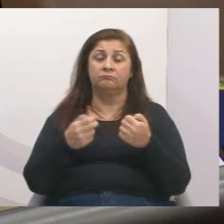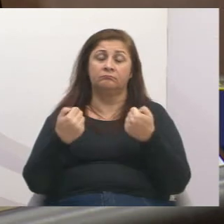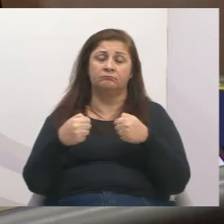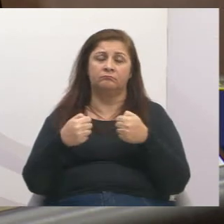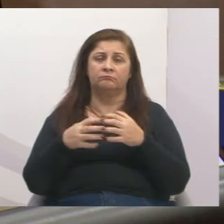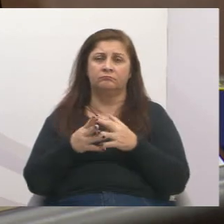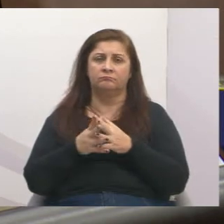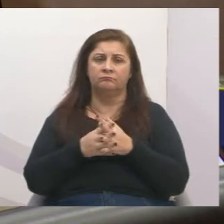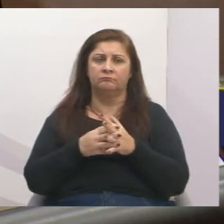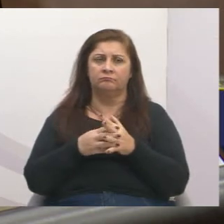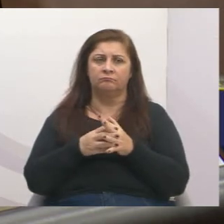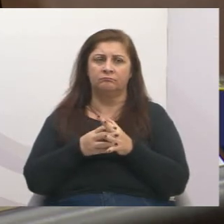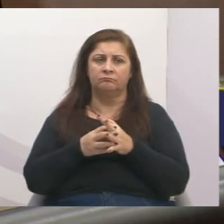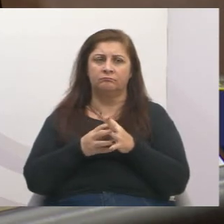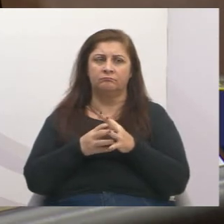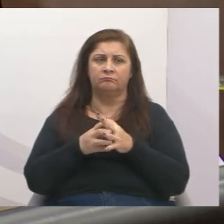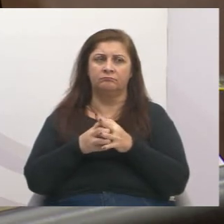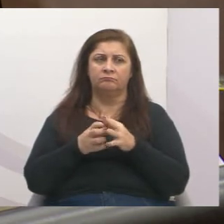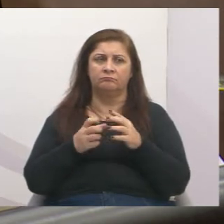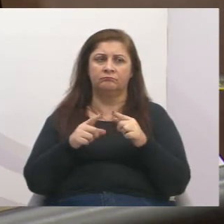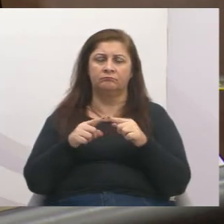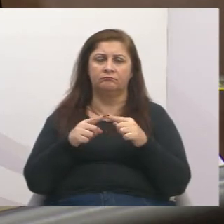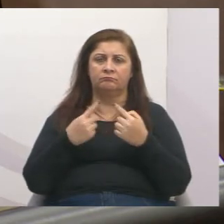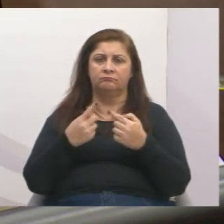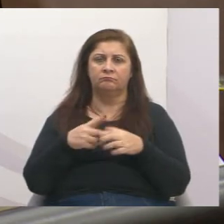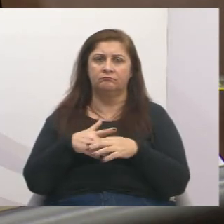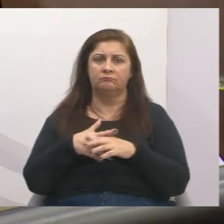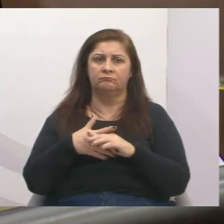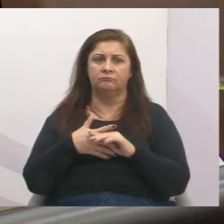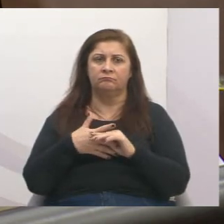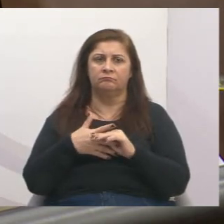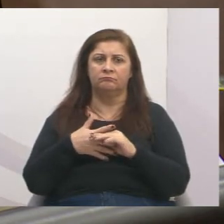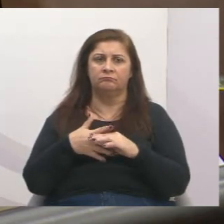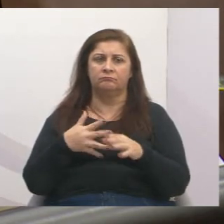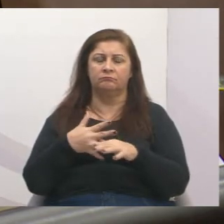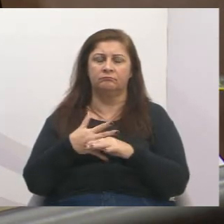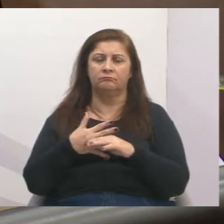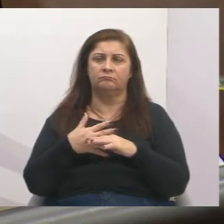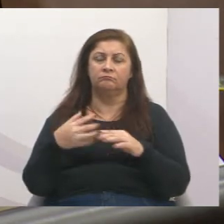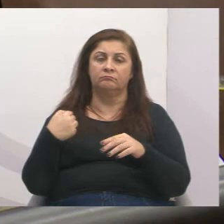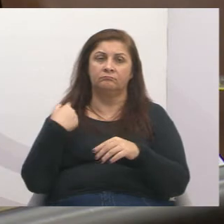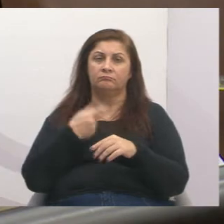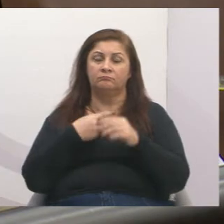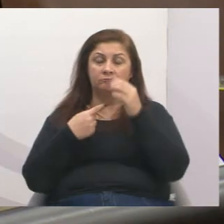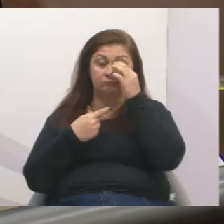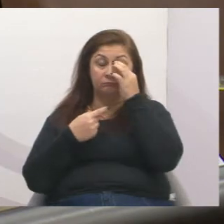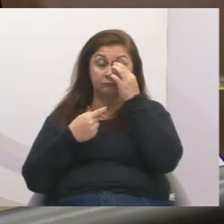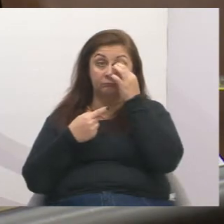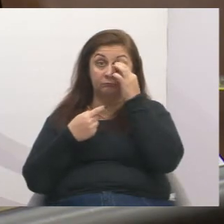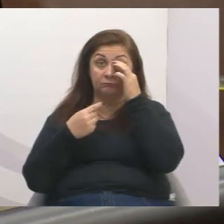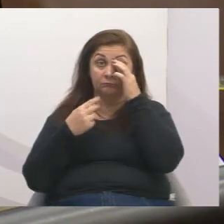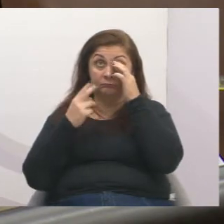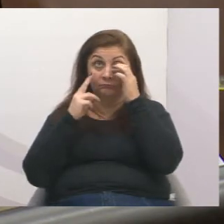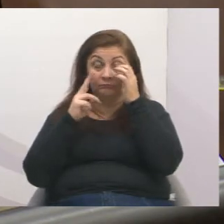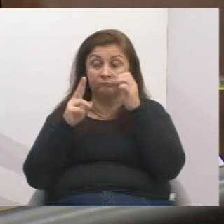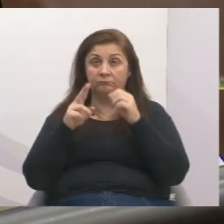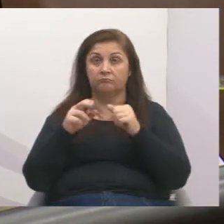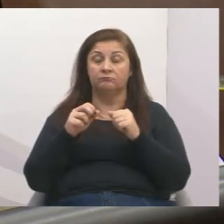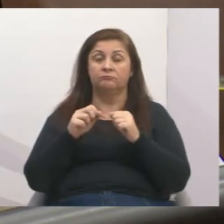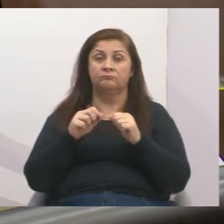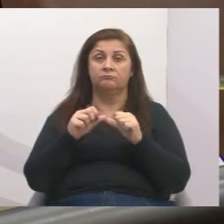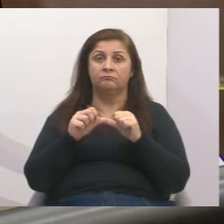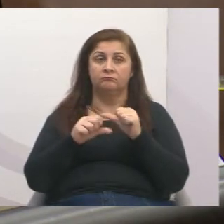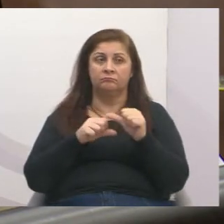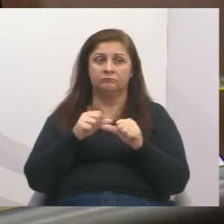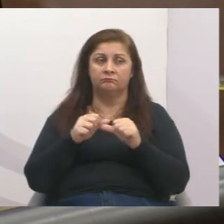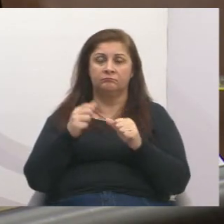necessidade. Mas a gente vê que a necessidade é simplesmente para poder ter condições